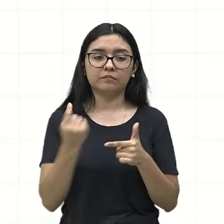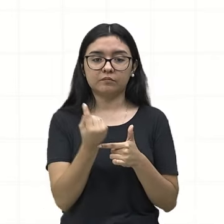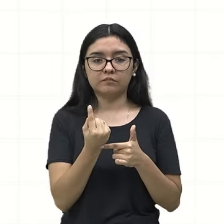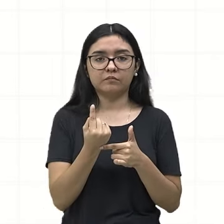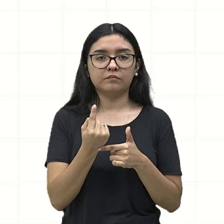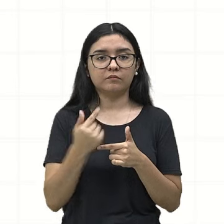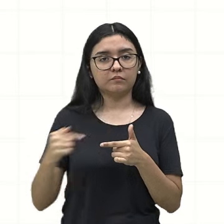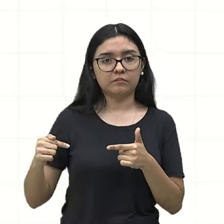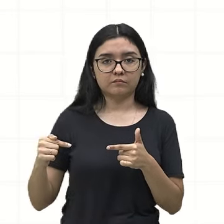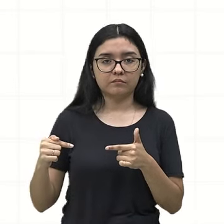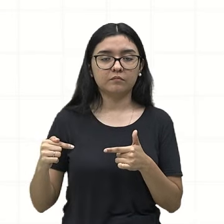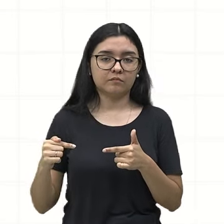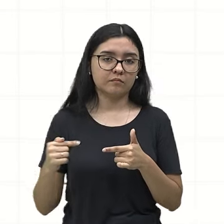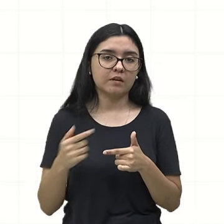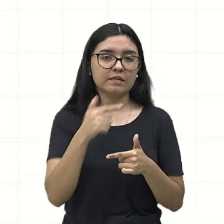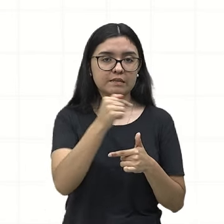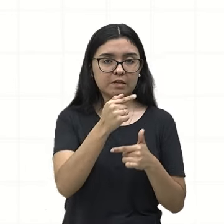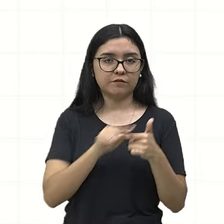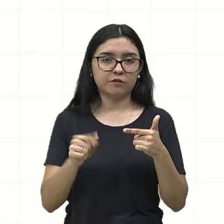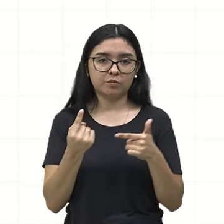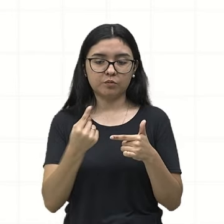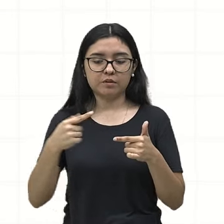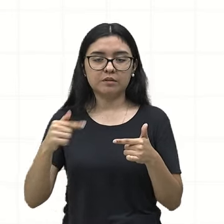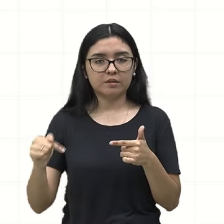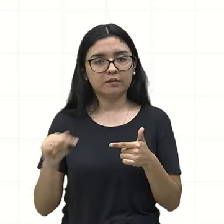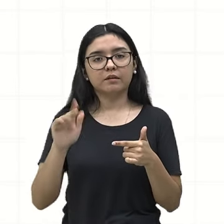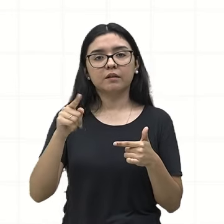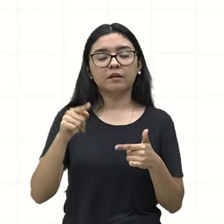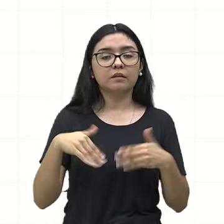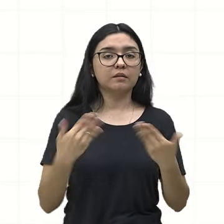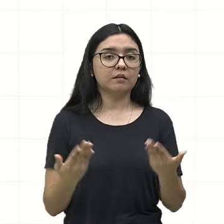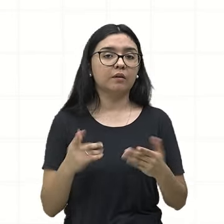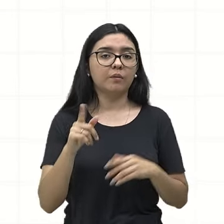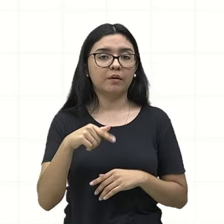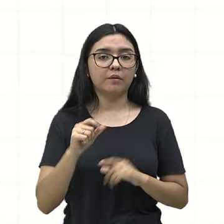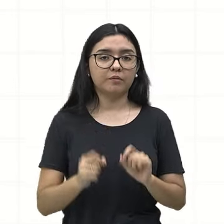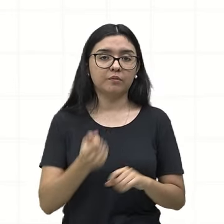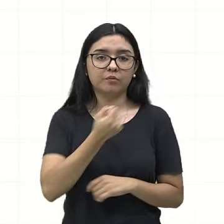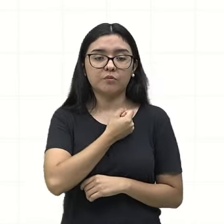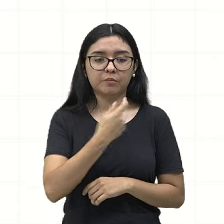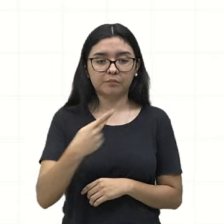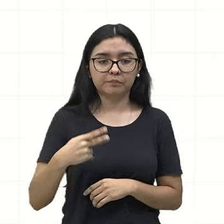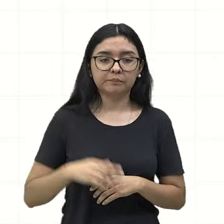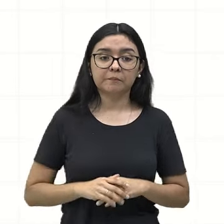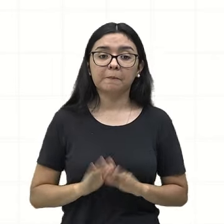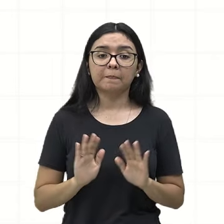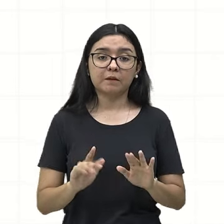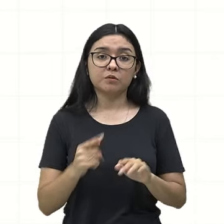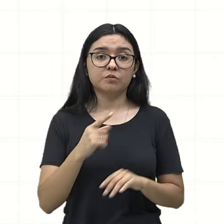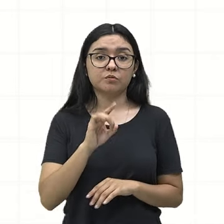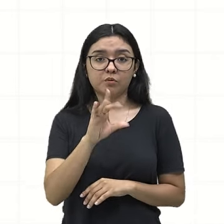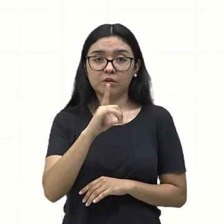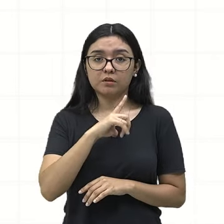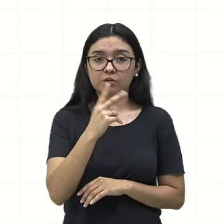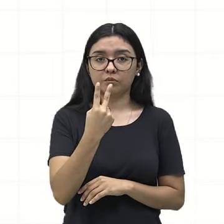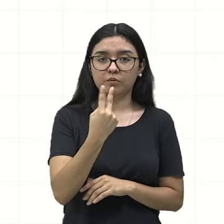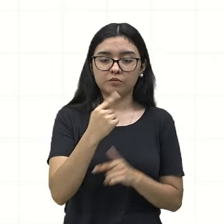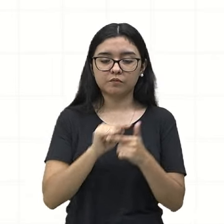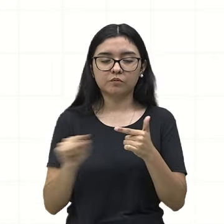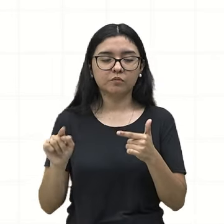número 7. Tudo bem? Então, nesse caso, nós dizemos que esse número é um número primo, só tem 2 divisores.